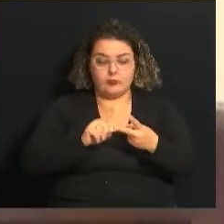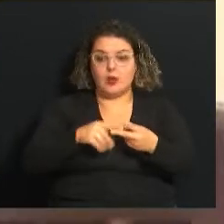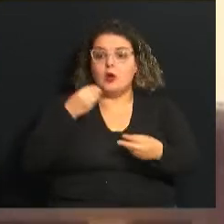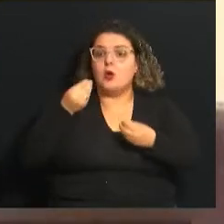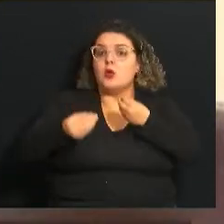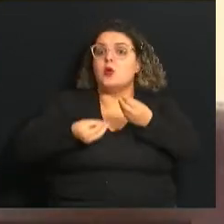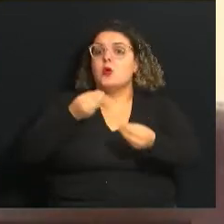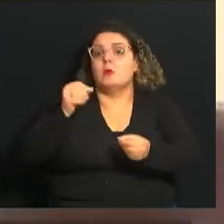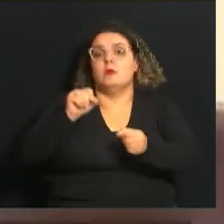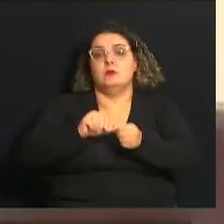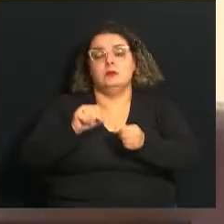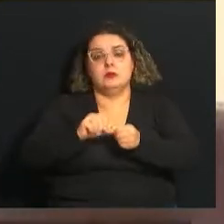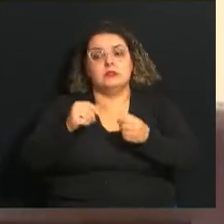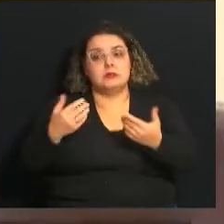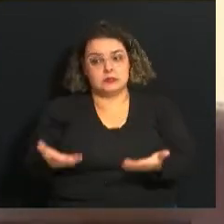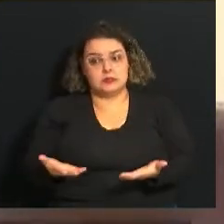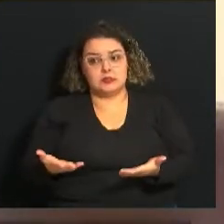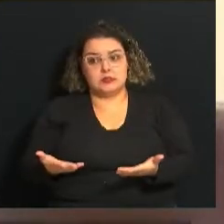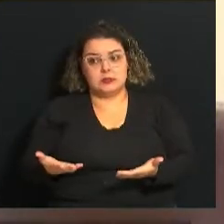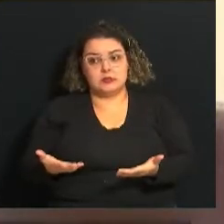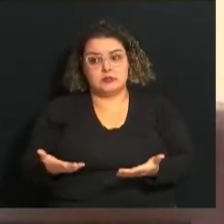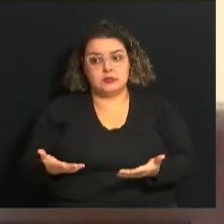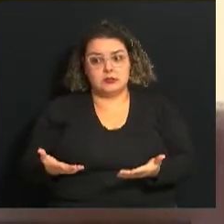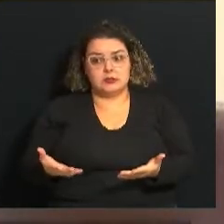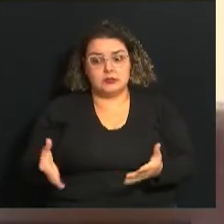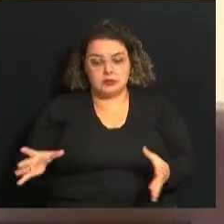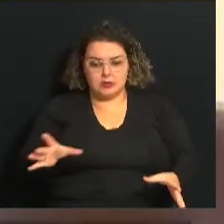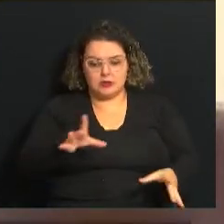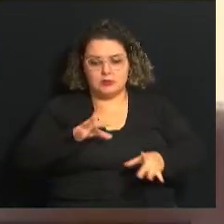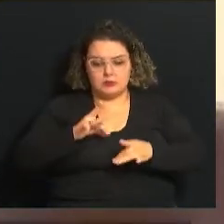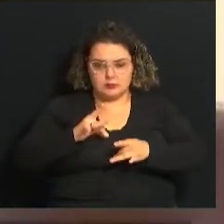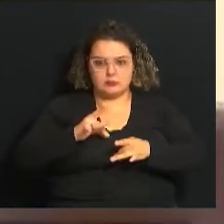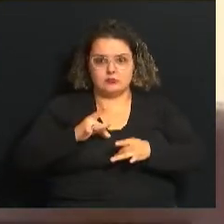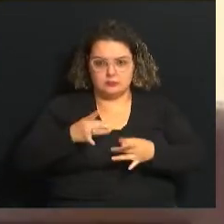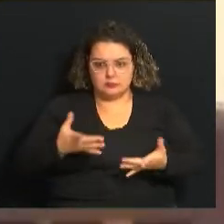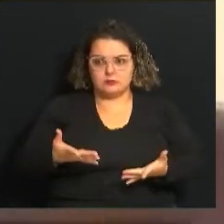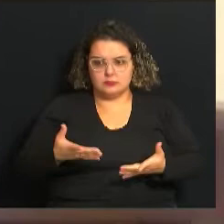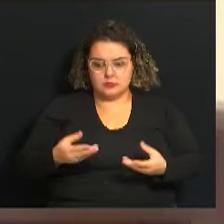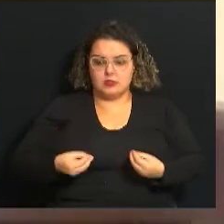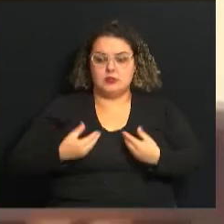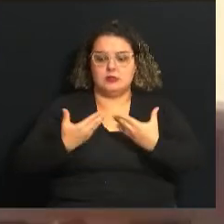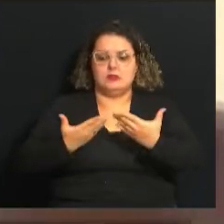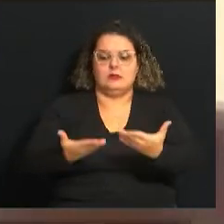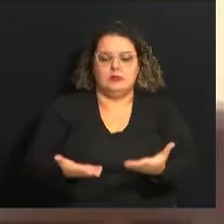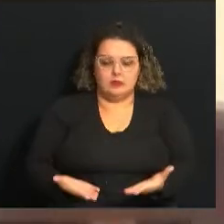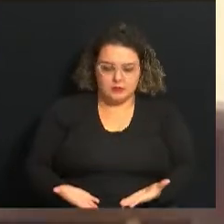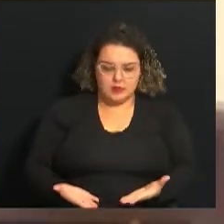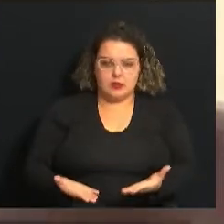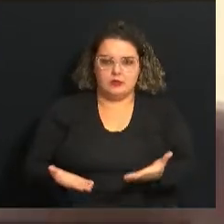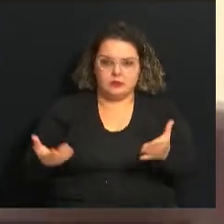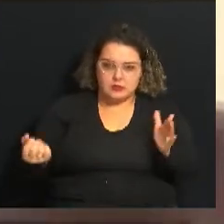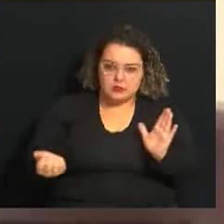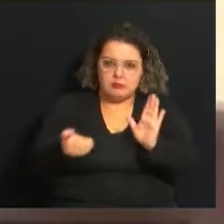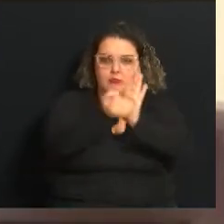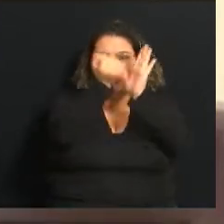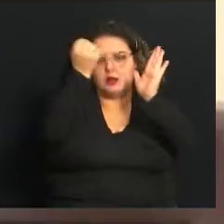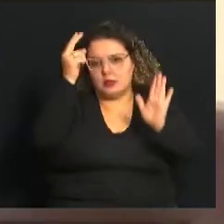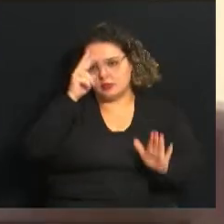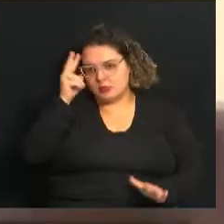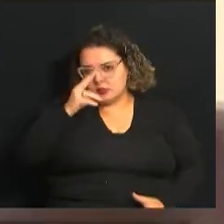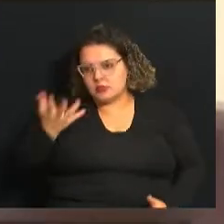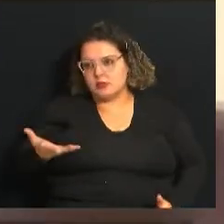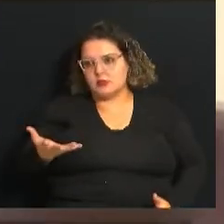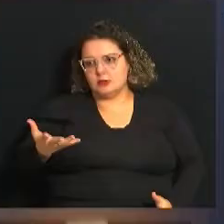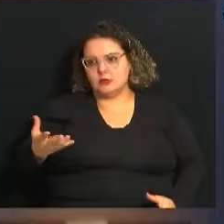isso, até incorporando e devolvendo esse patrimônio para a cidade, incorporado